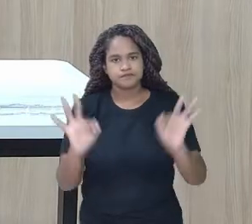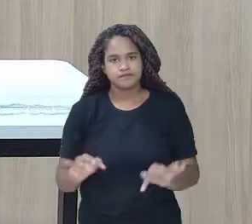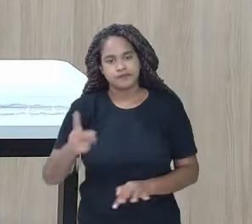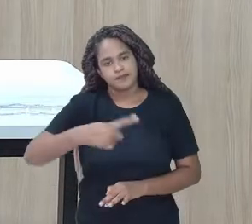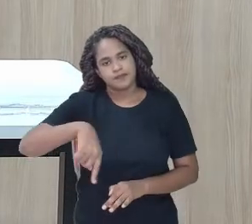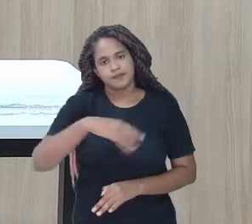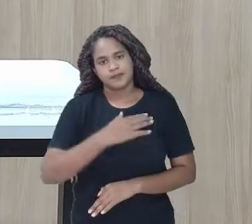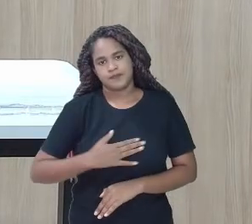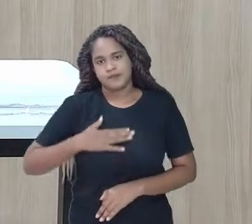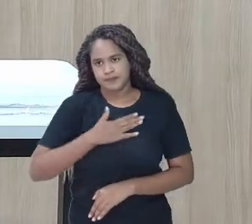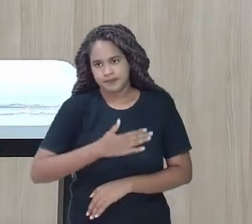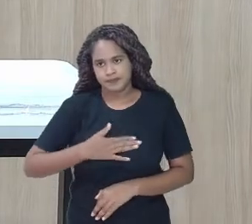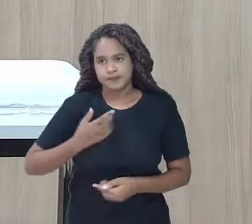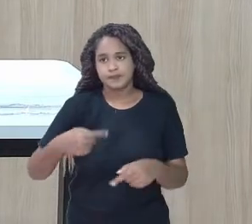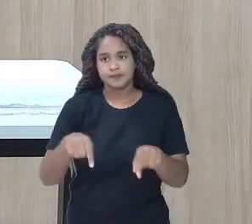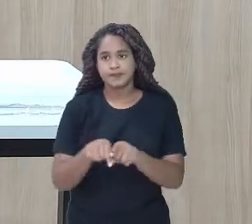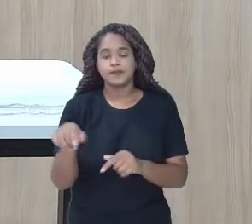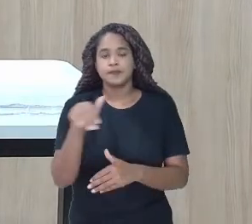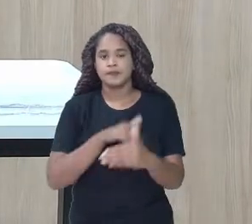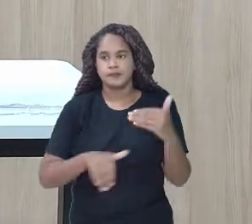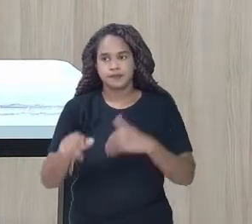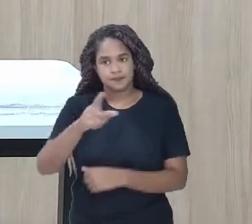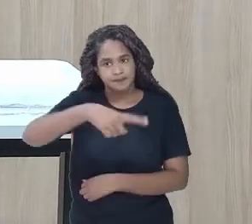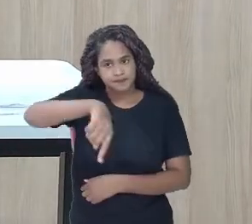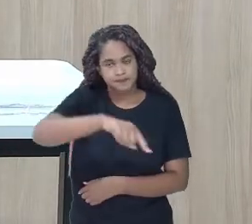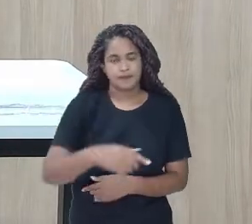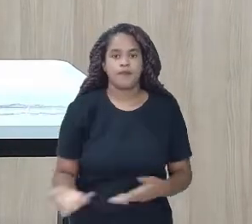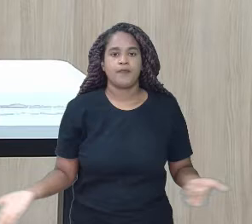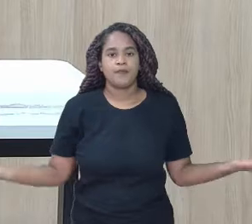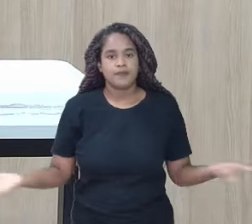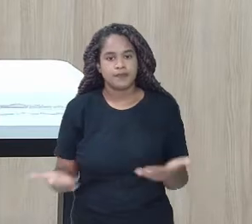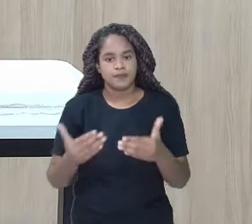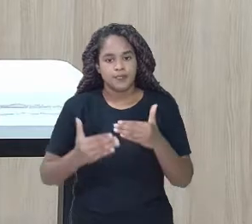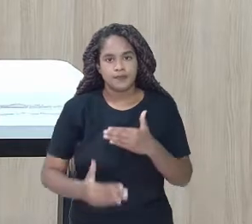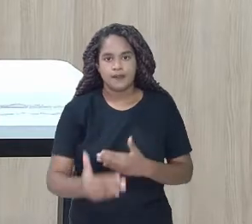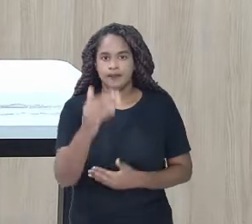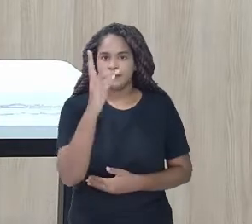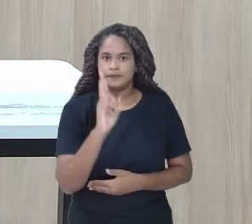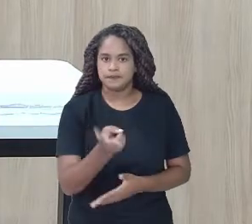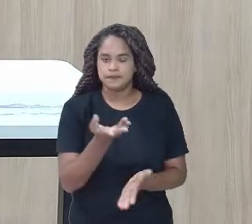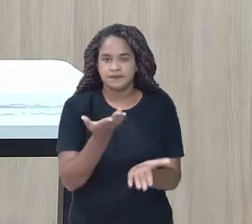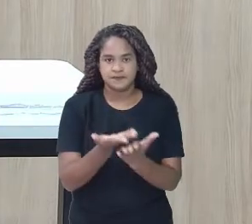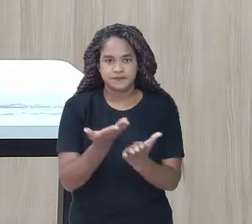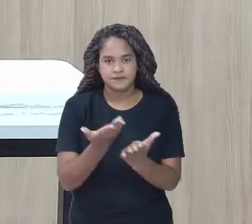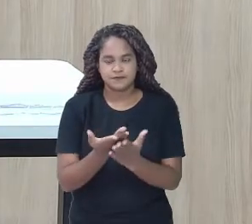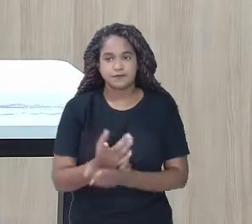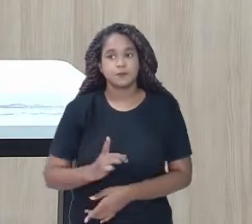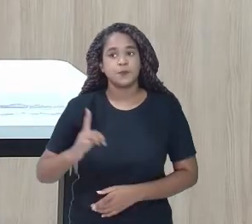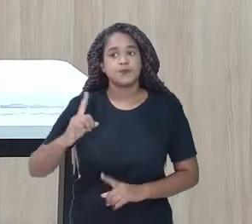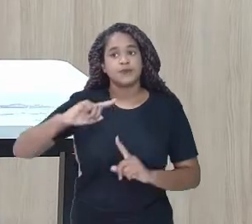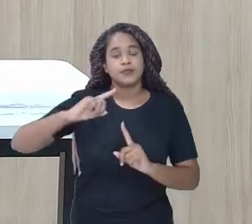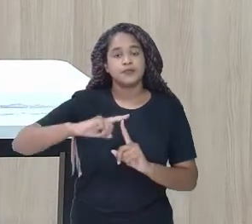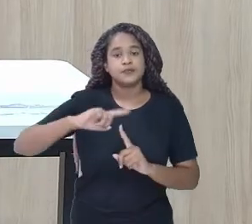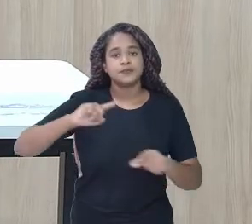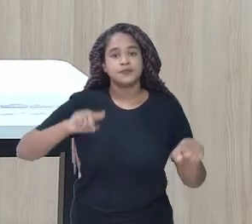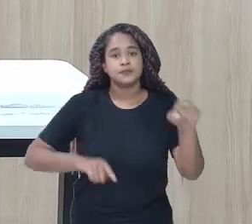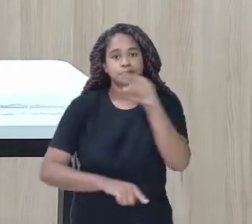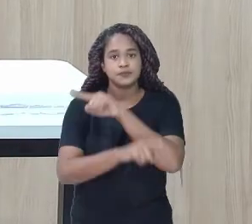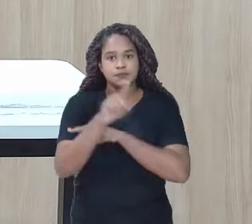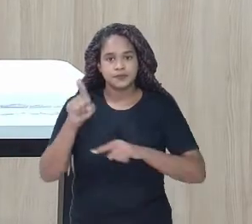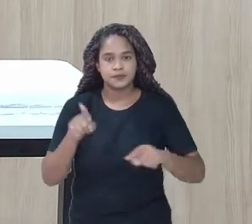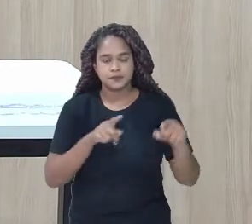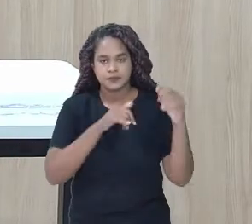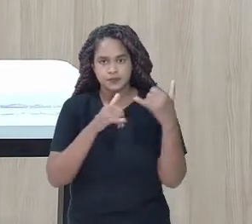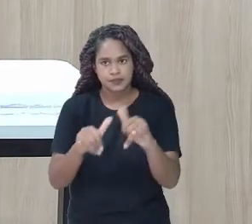vocês estão gostando e com a participação de vocês. Então, vamos continuando aí a nossa aula, os tipos de circuitos elétricos,